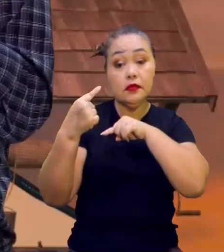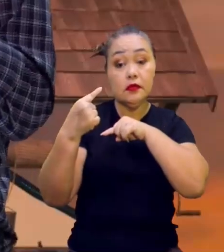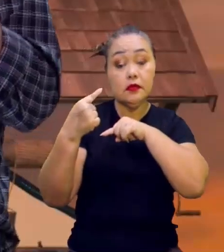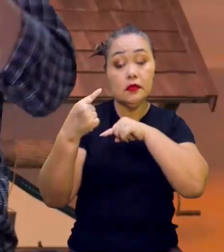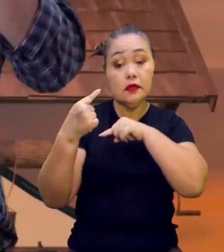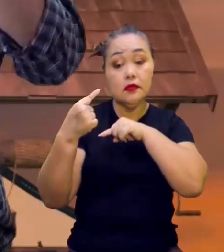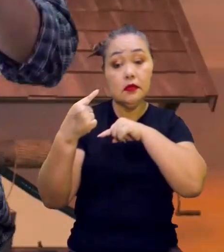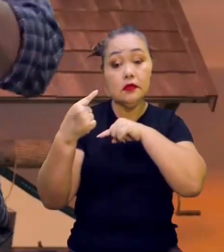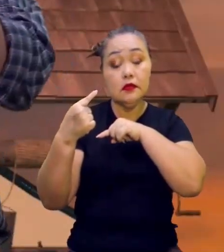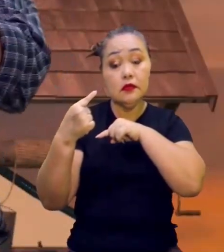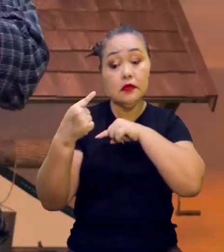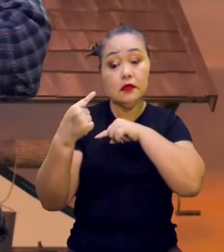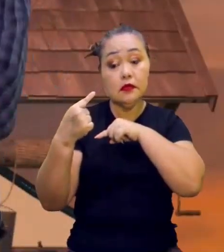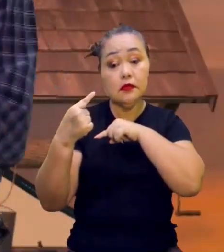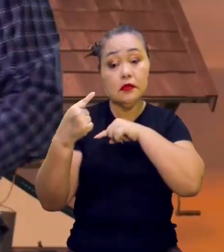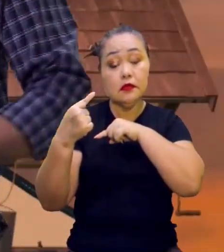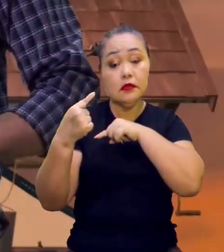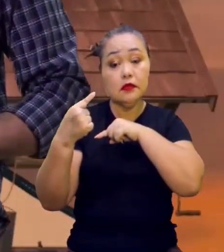capitanear